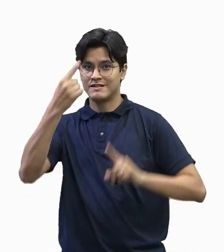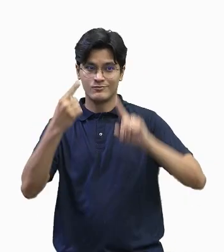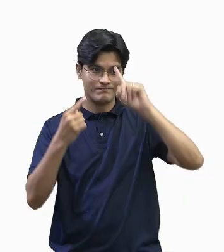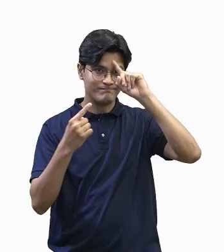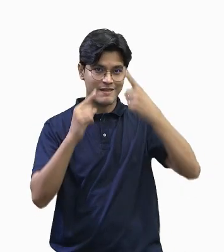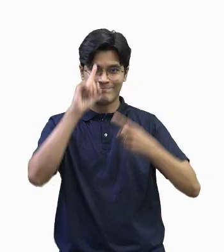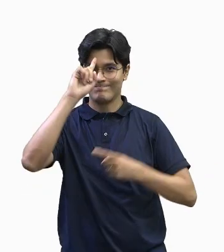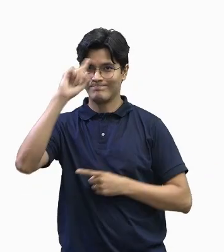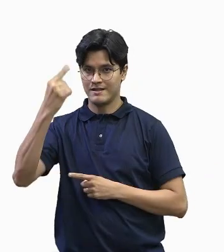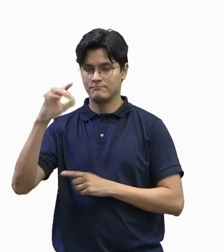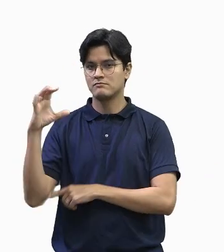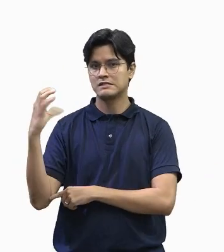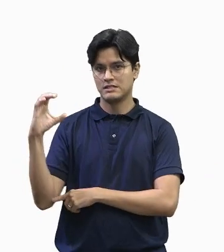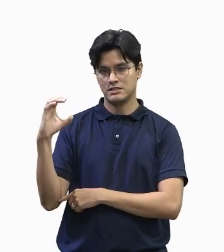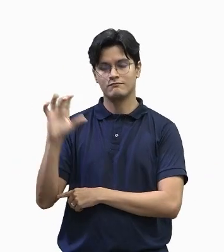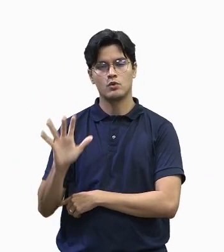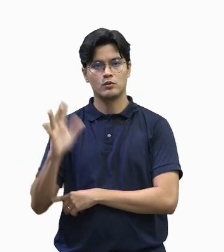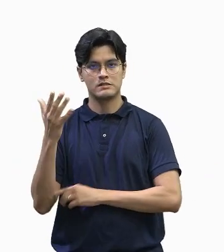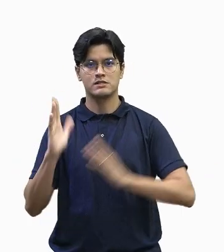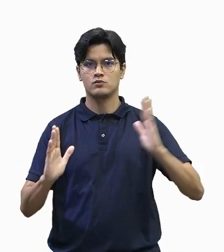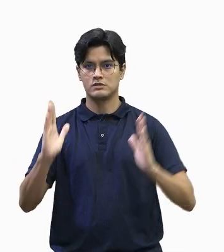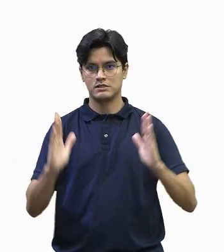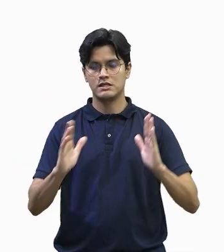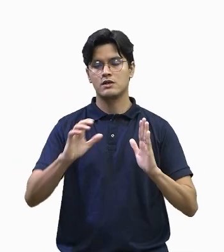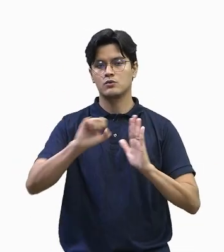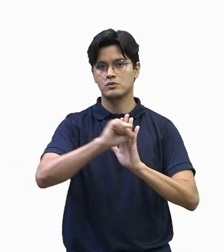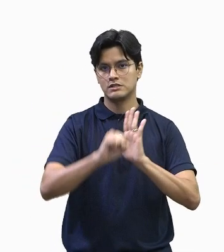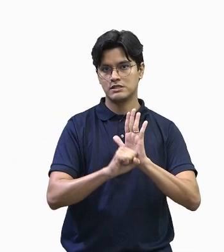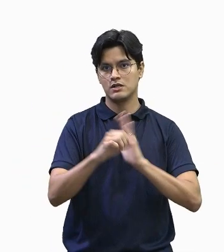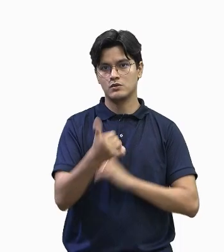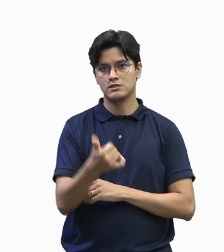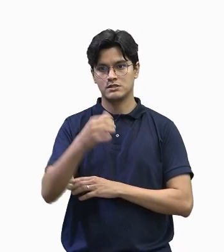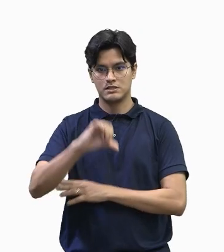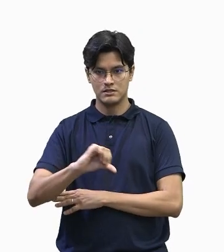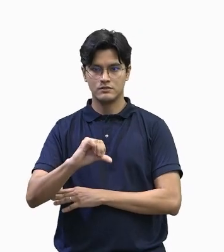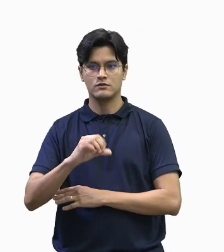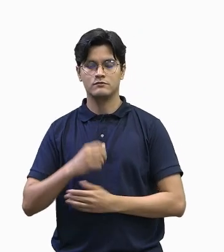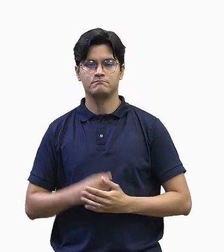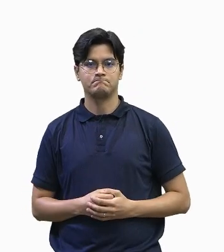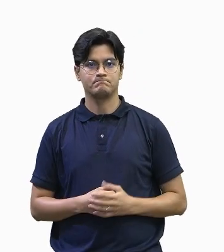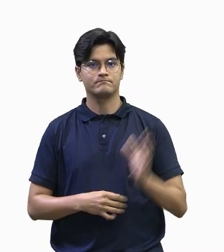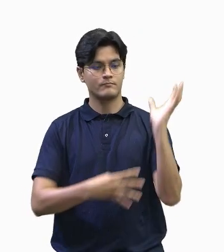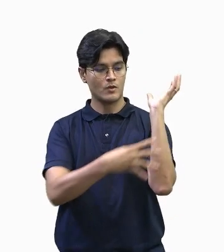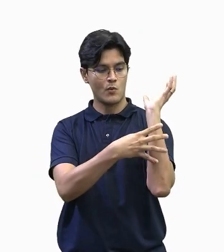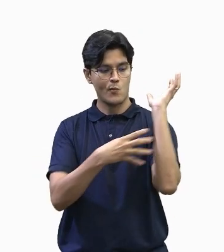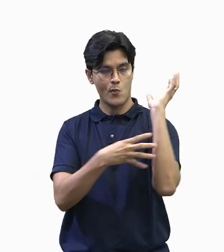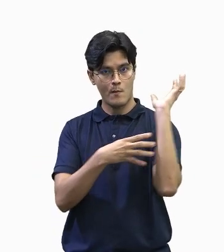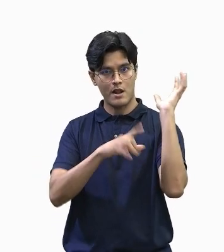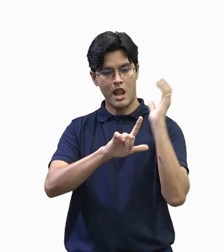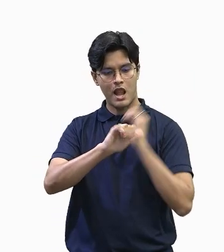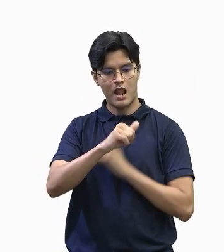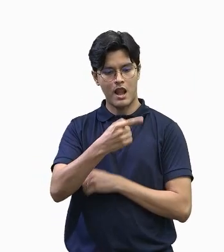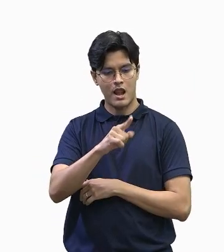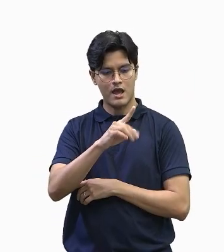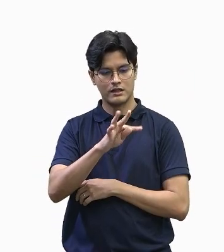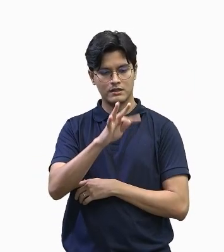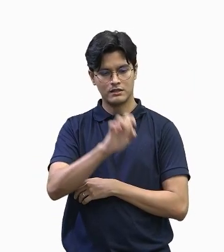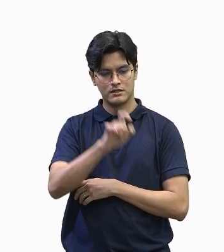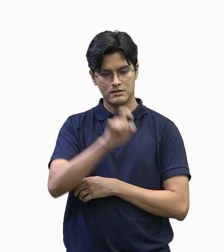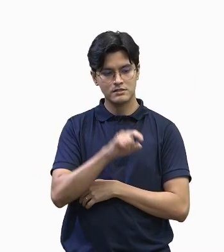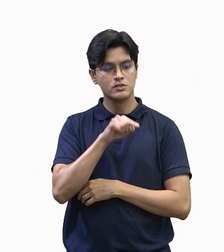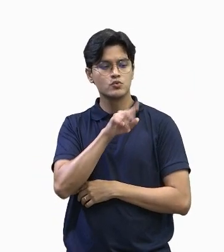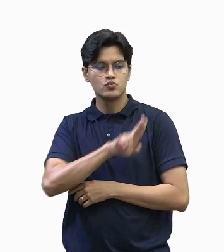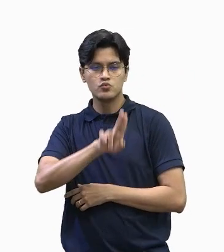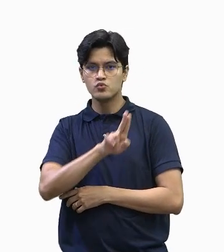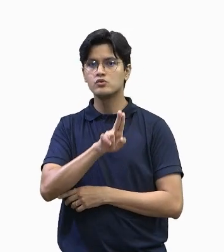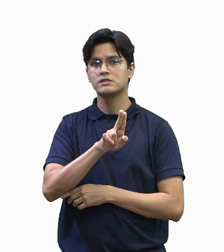XIX. Inicialmente, o látex era comumente utilizado na fabricação de borracha de apagar, seringas e galochas.